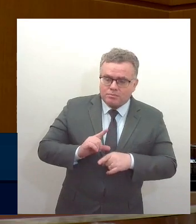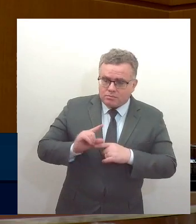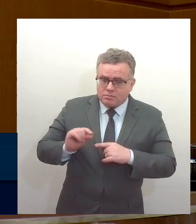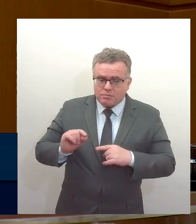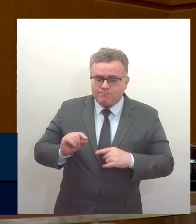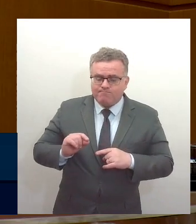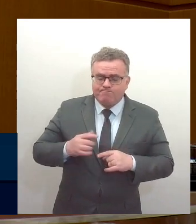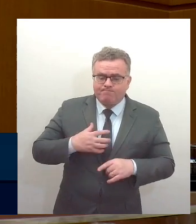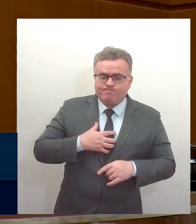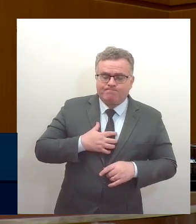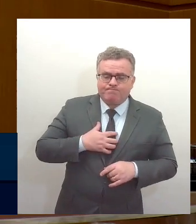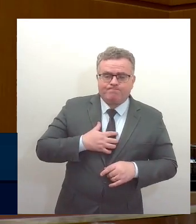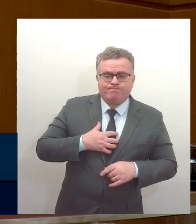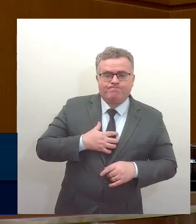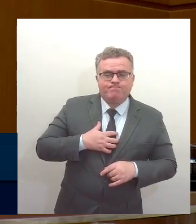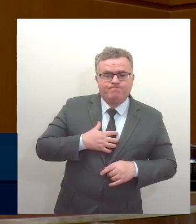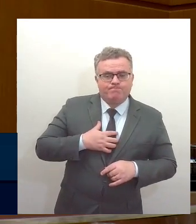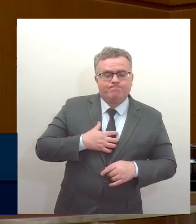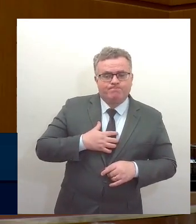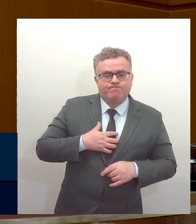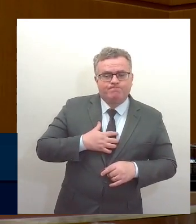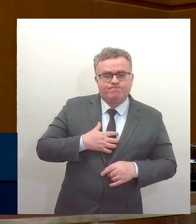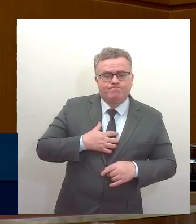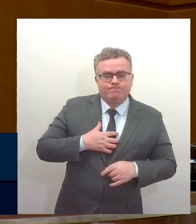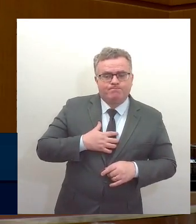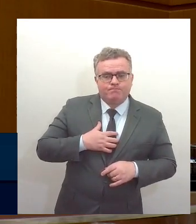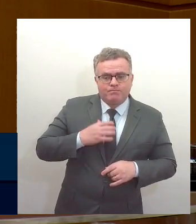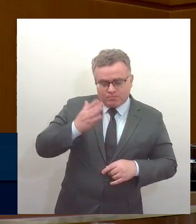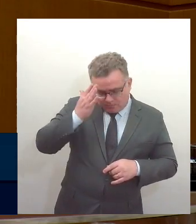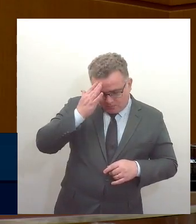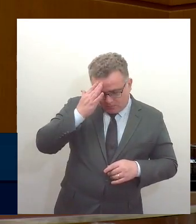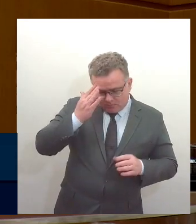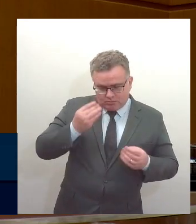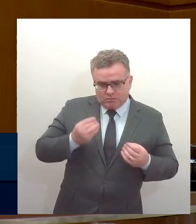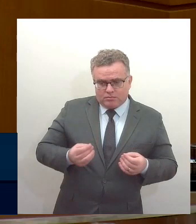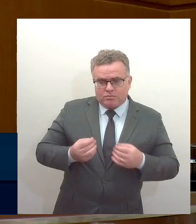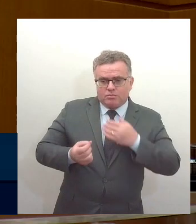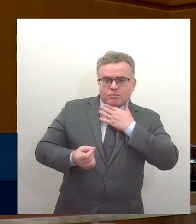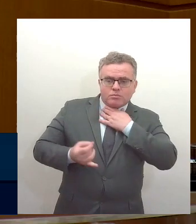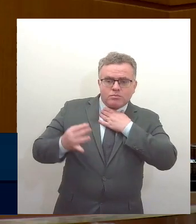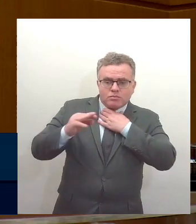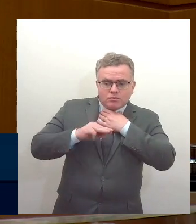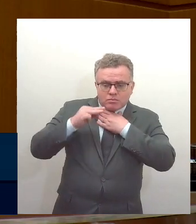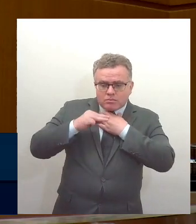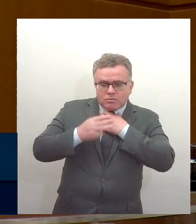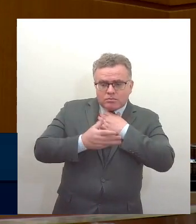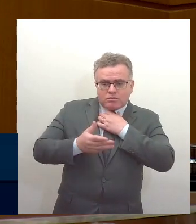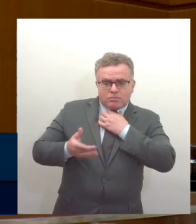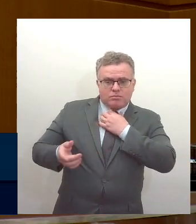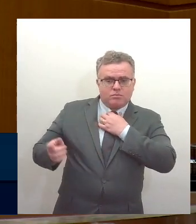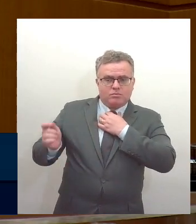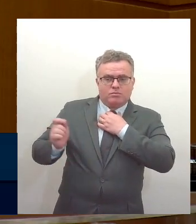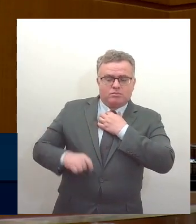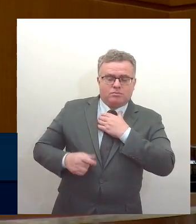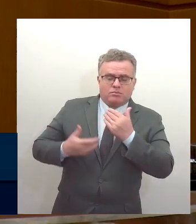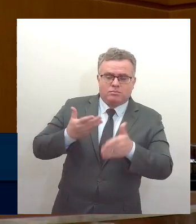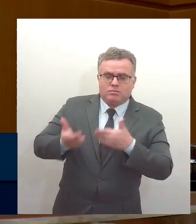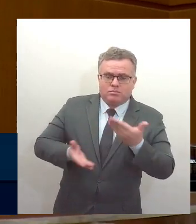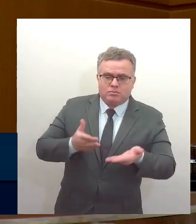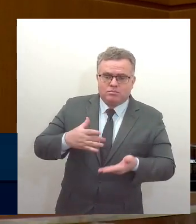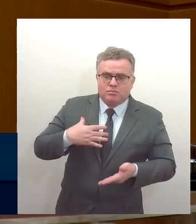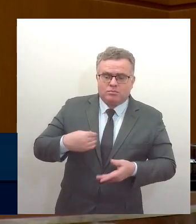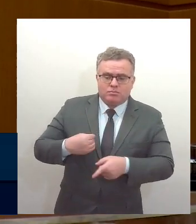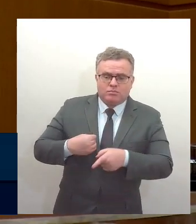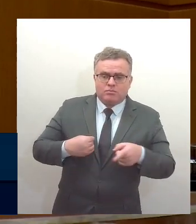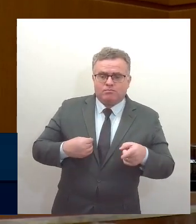que no dia seguinte muitas mães ali não poderiam dar um tratamento digno a seus filhos. E era um momento onde